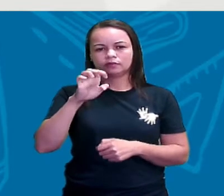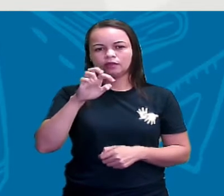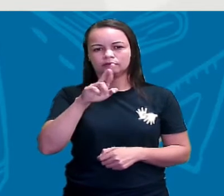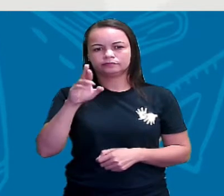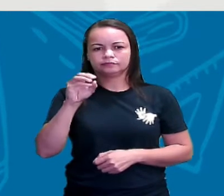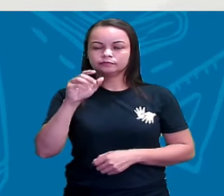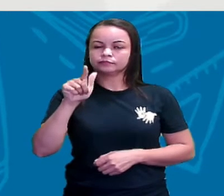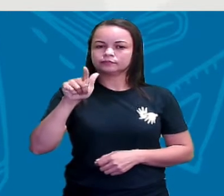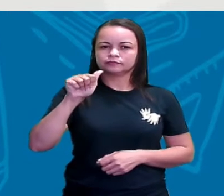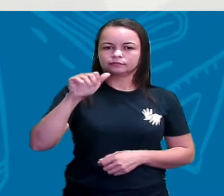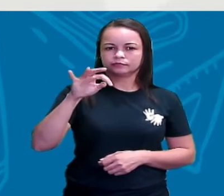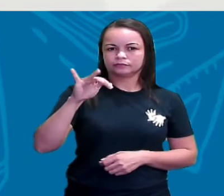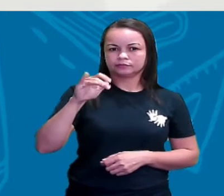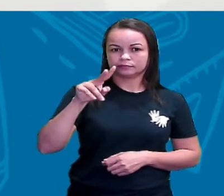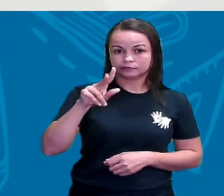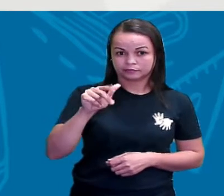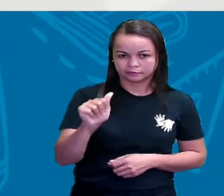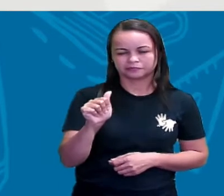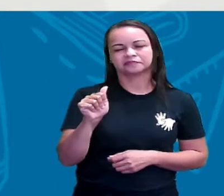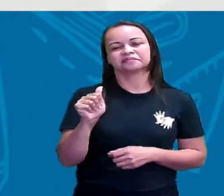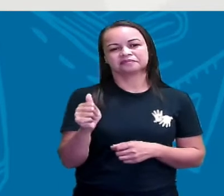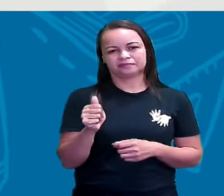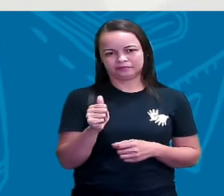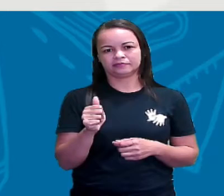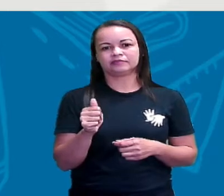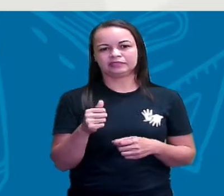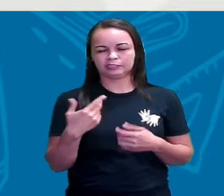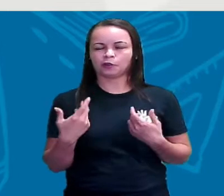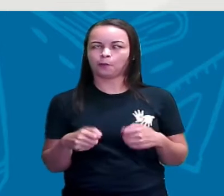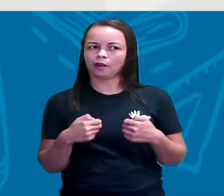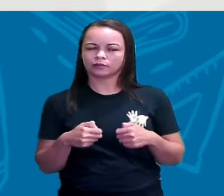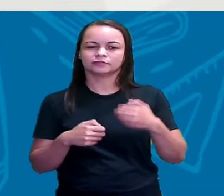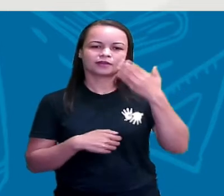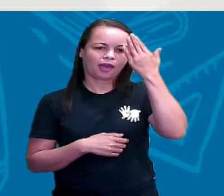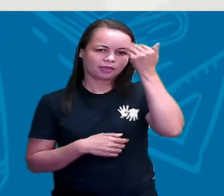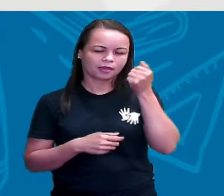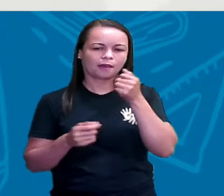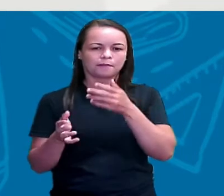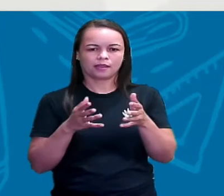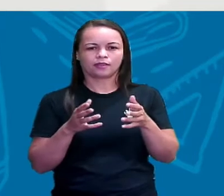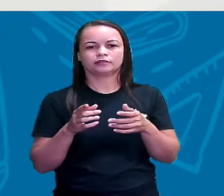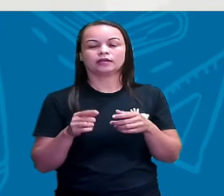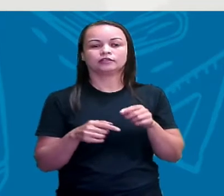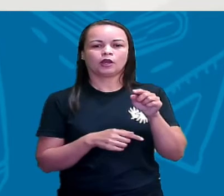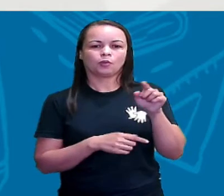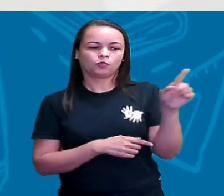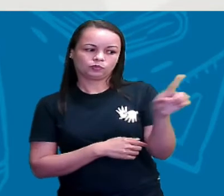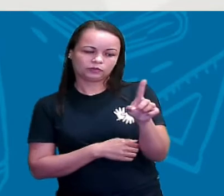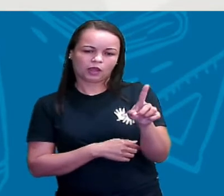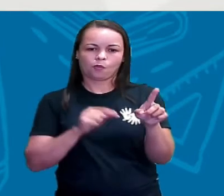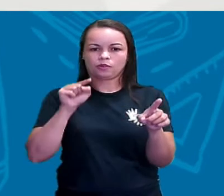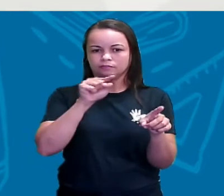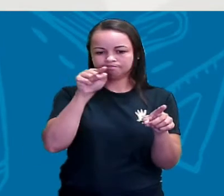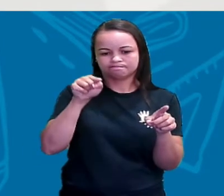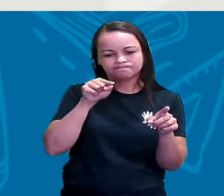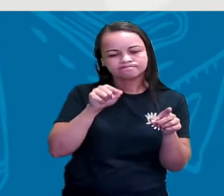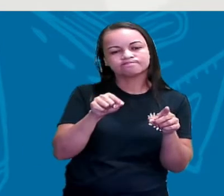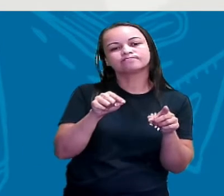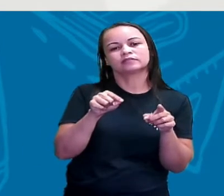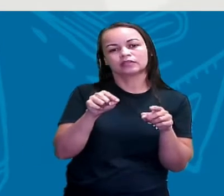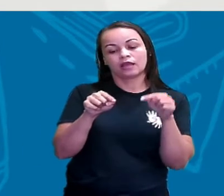vai precisar desse abençoado decidido. O nosso carro-chefe dele na negativa e na interrogativa é o